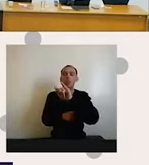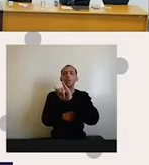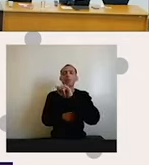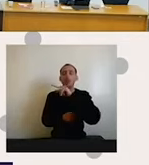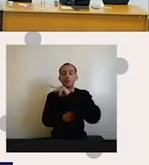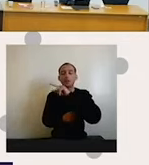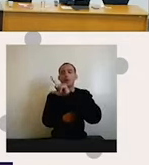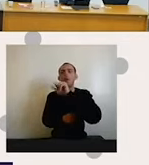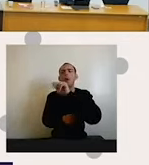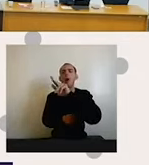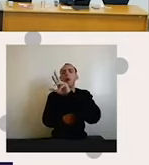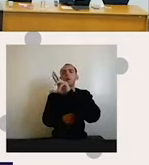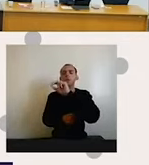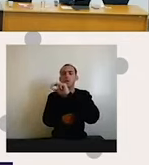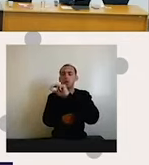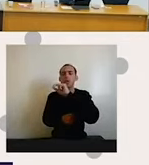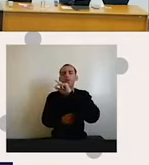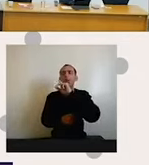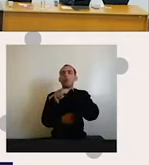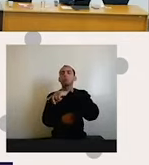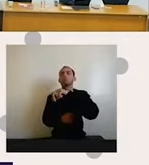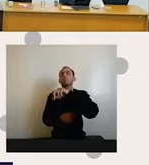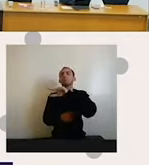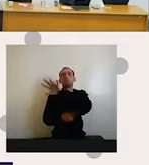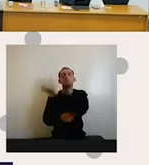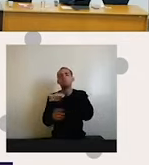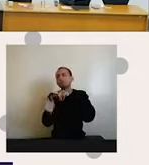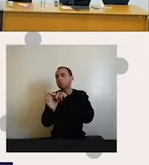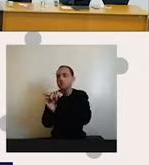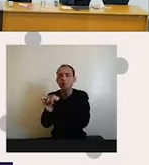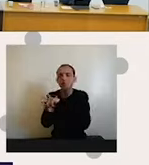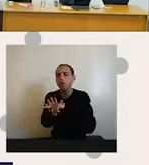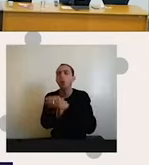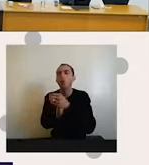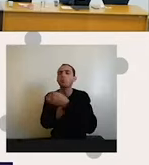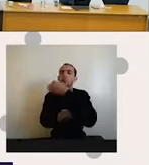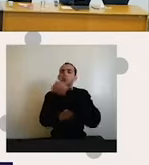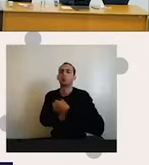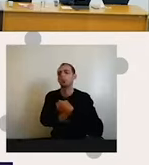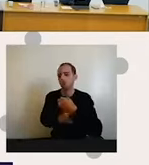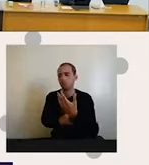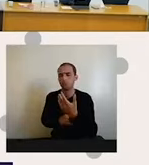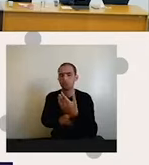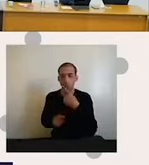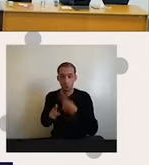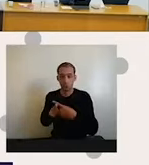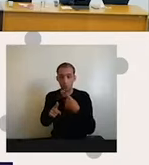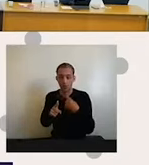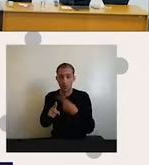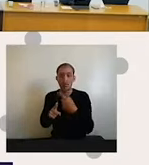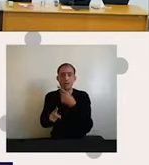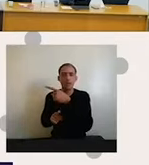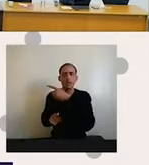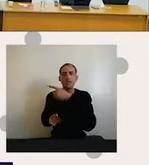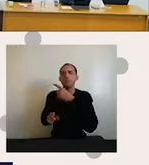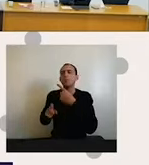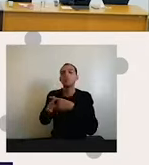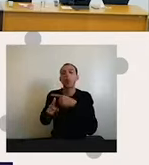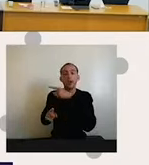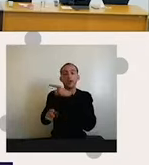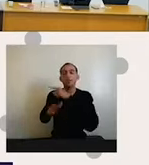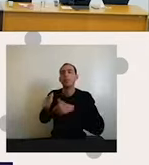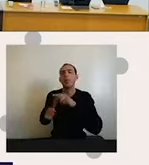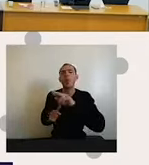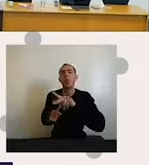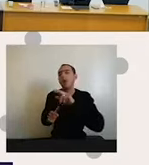né, por que Clínica do Trabalho e não Clínica del Lavoratore, né, por que não Clínica dos Trabalhadores? E a resposta dele foi justamente essa, porque